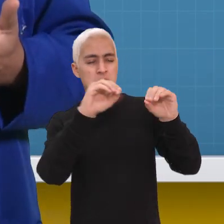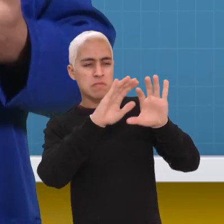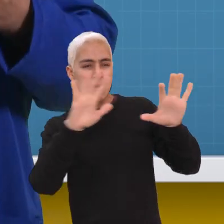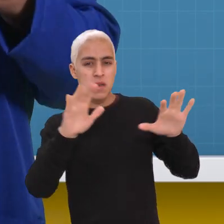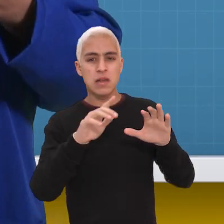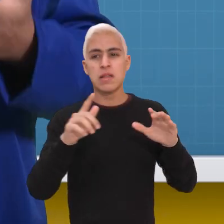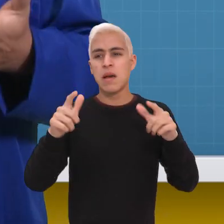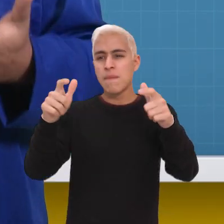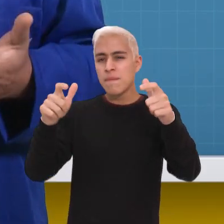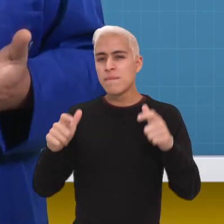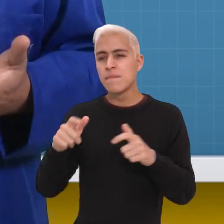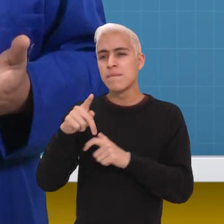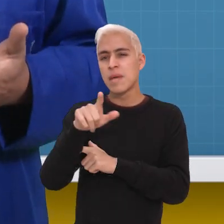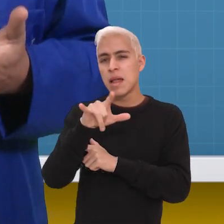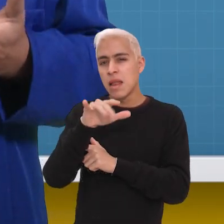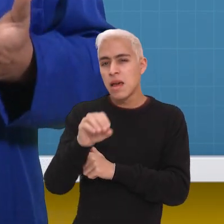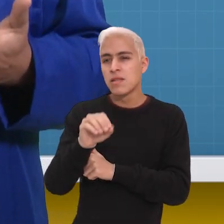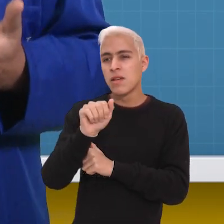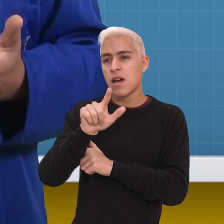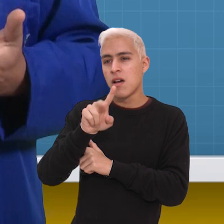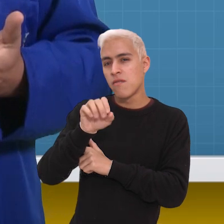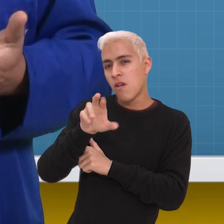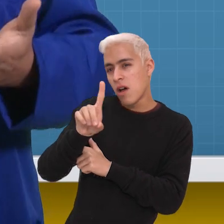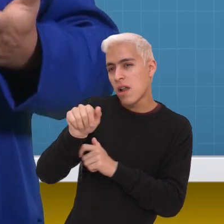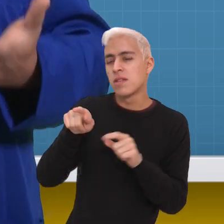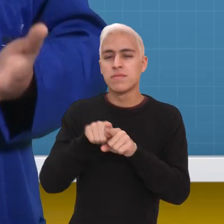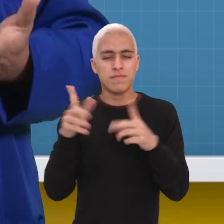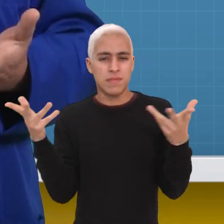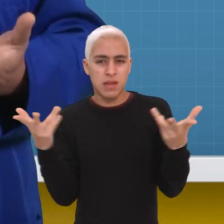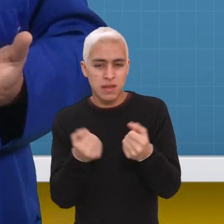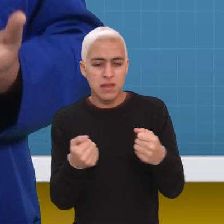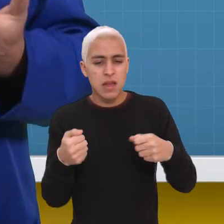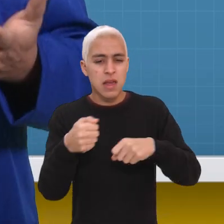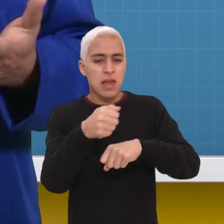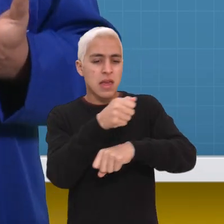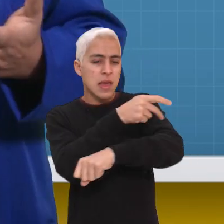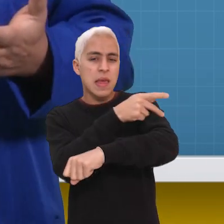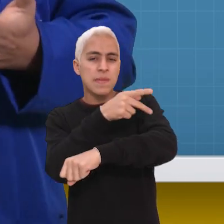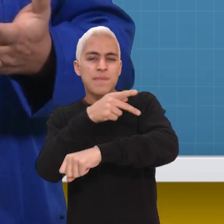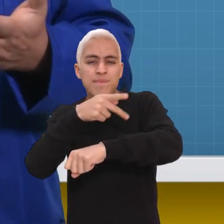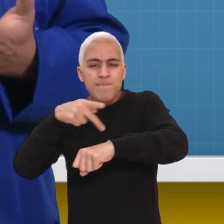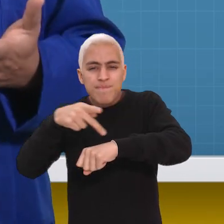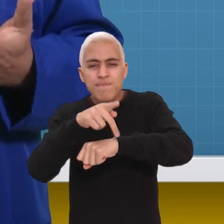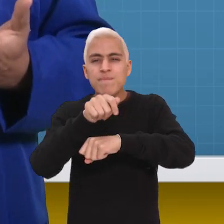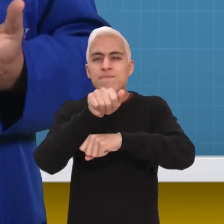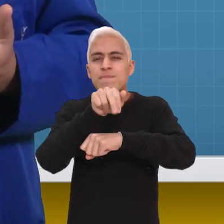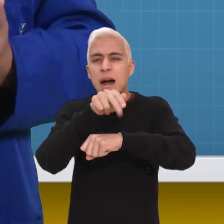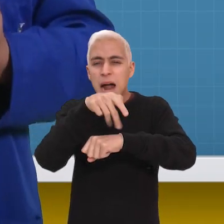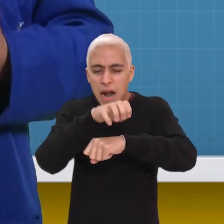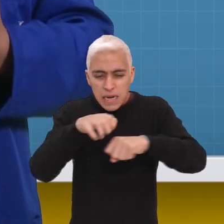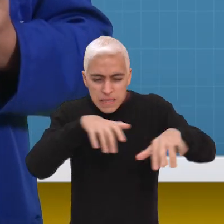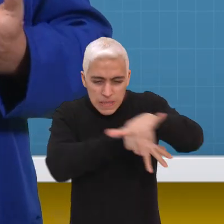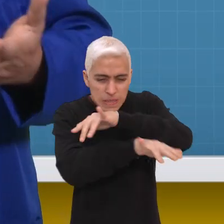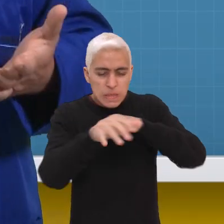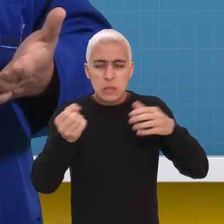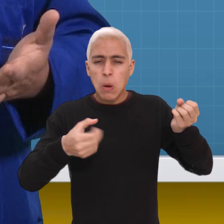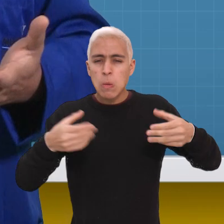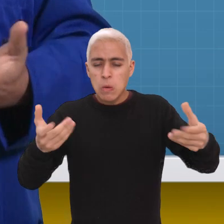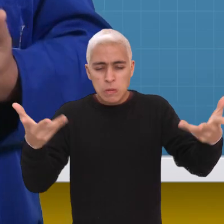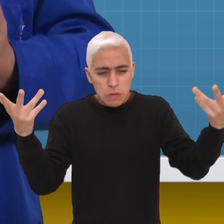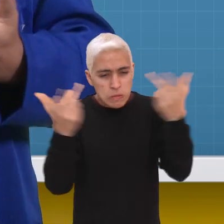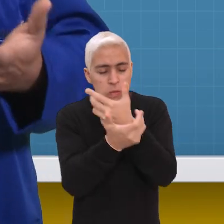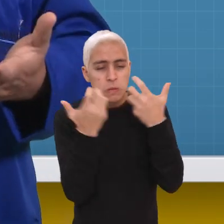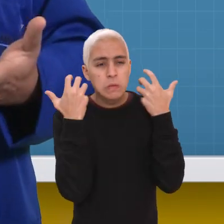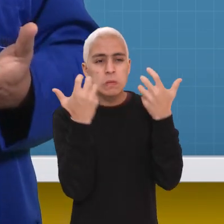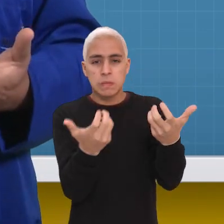maravilhosa. O Palácio Alvorada, fantástico. E o Parque da Cidade, que é onde as pessoas se encontram ali para passear. Tudo muito